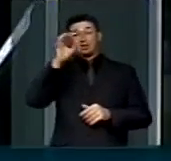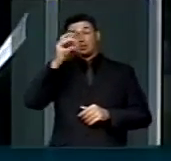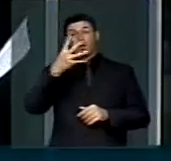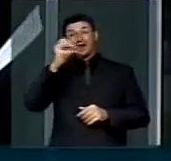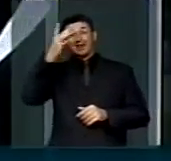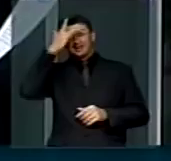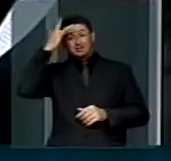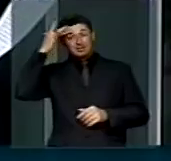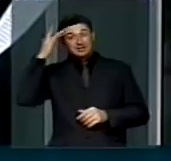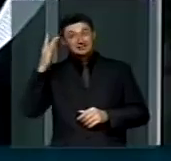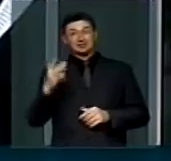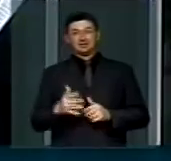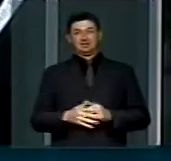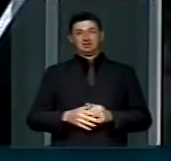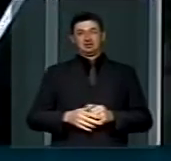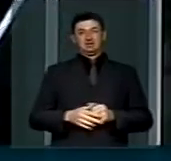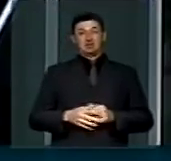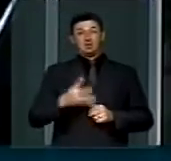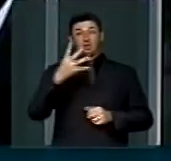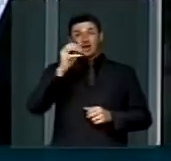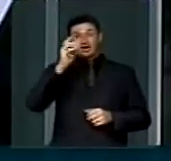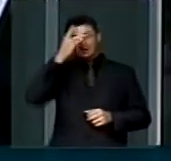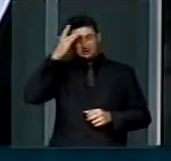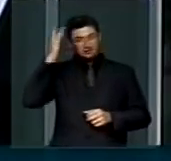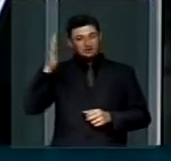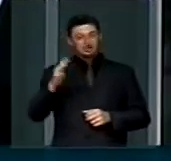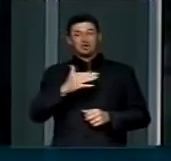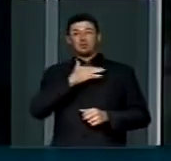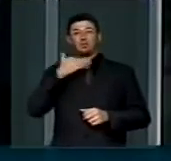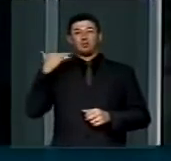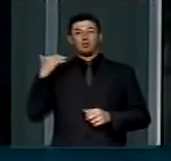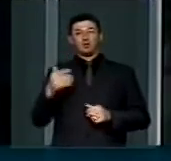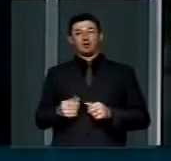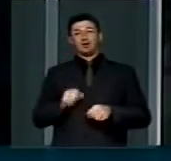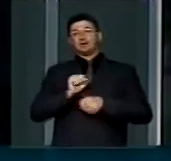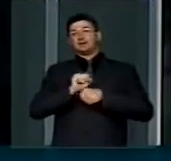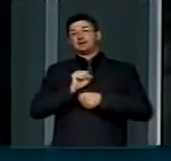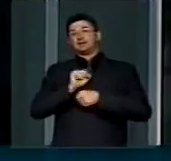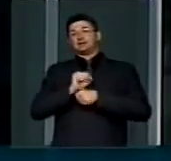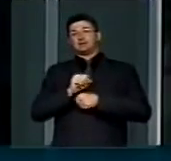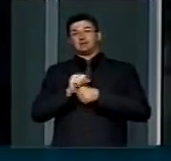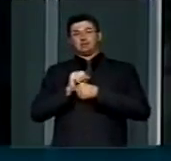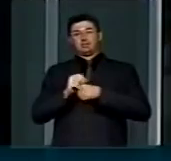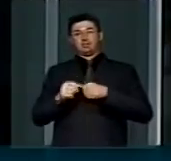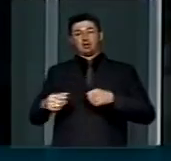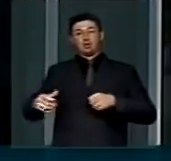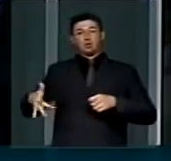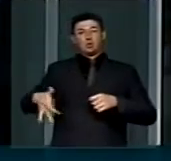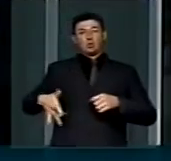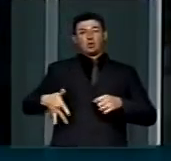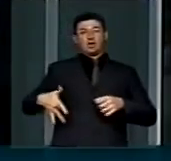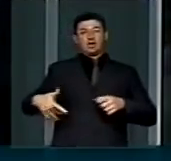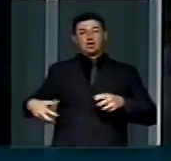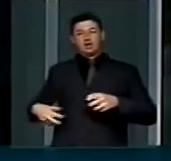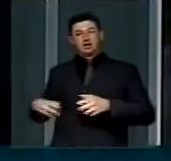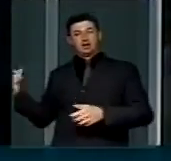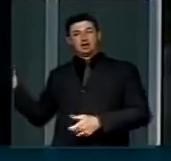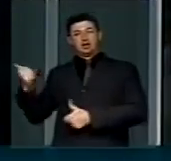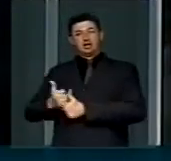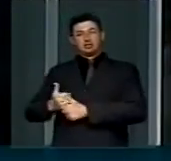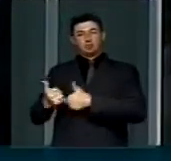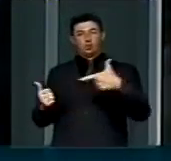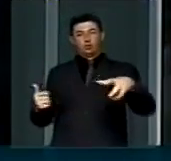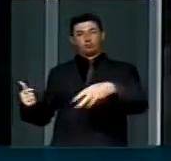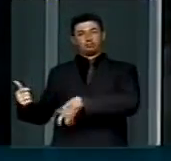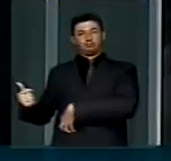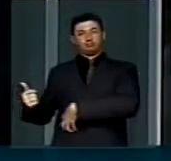bem, mais de 40 pessoas haviam morrido à espera de um transplante de rim no estado de Sergipe entre os